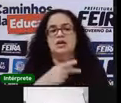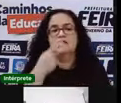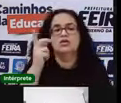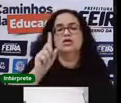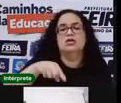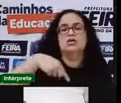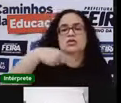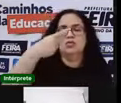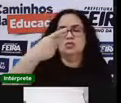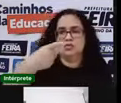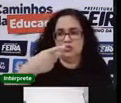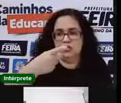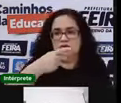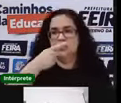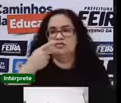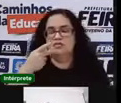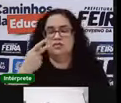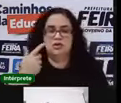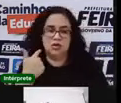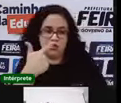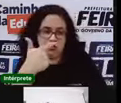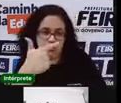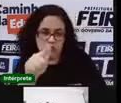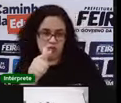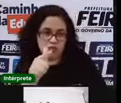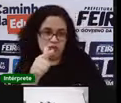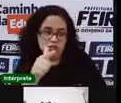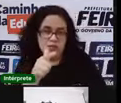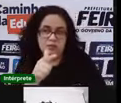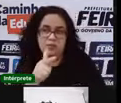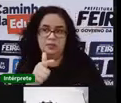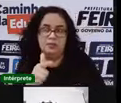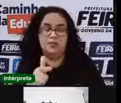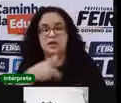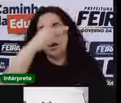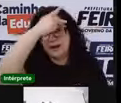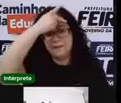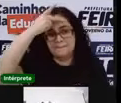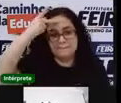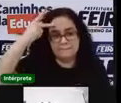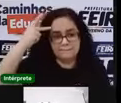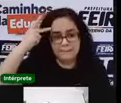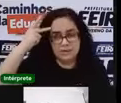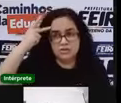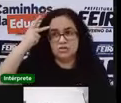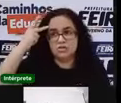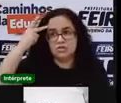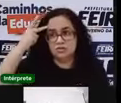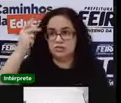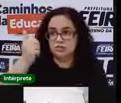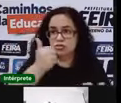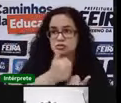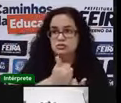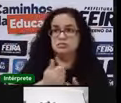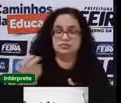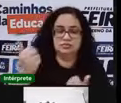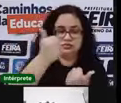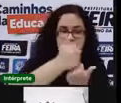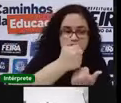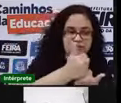gente diz o outro, a gente também está se colocando nesse lugar, porque quem nos